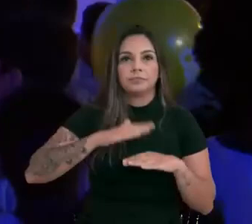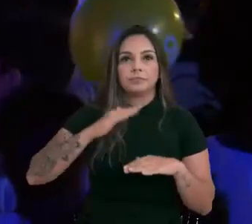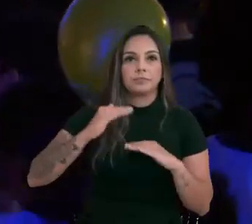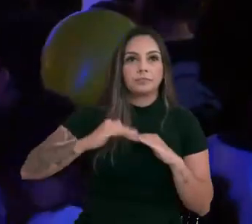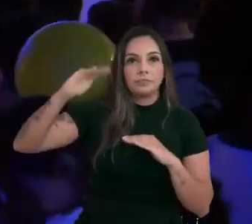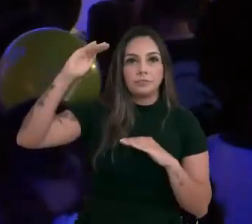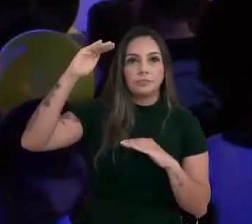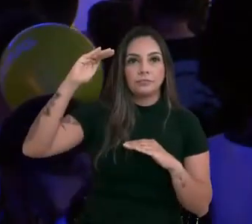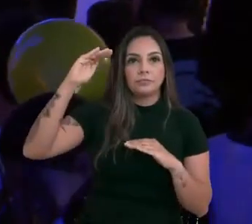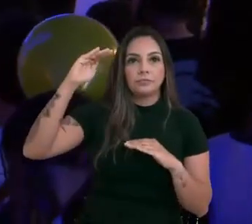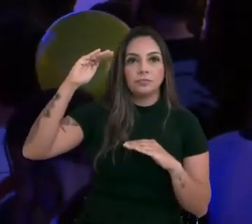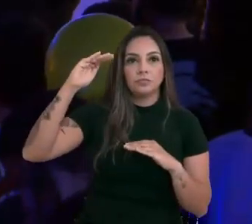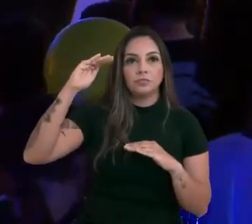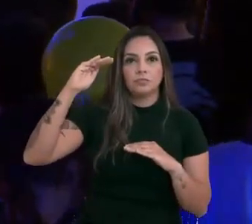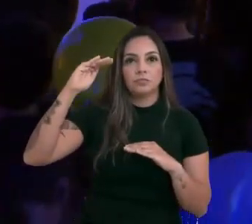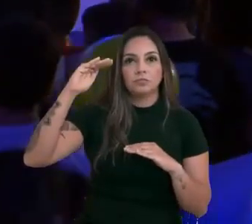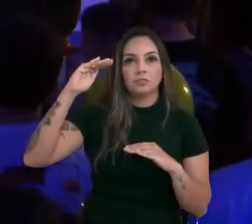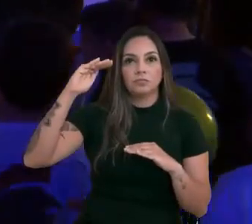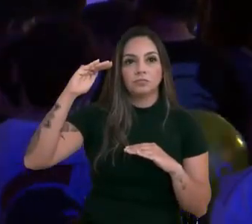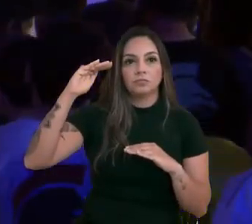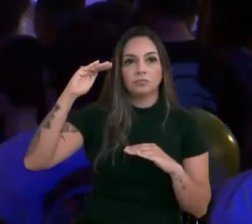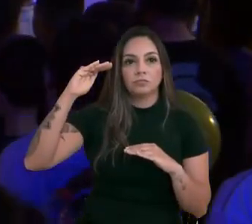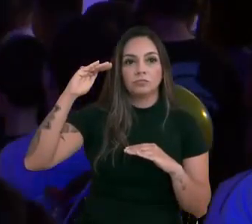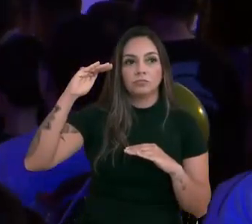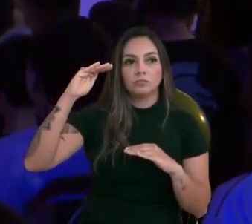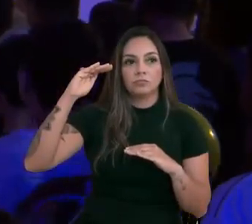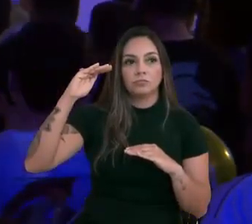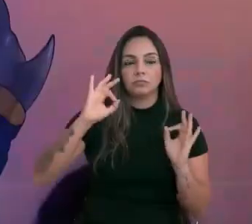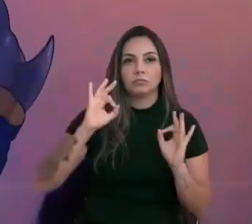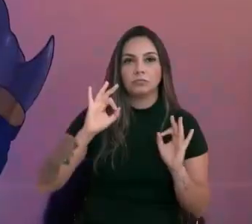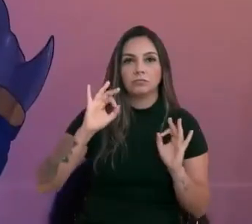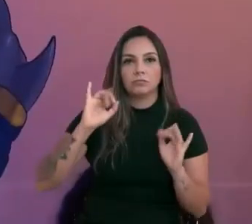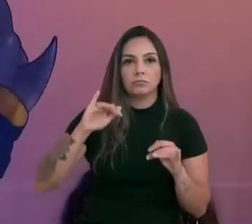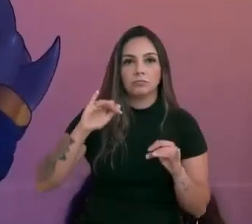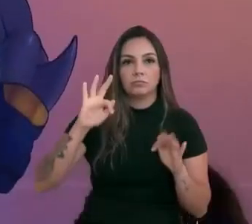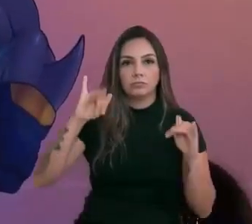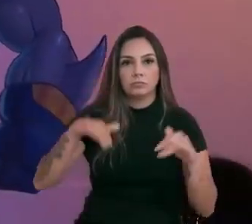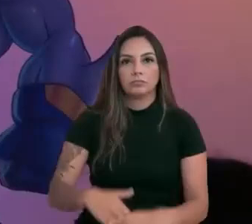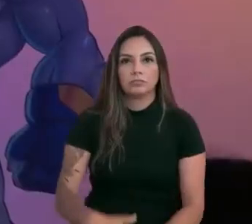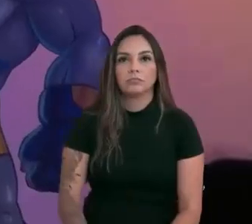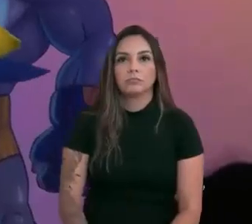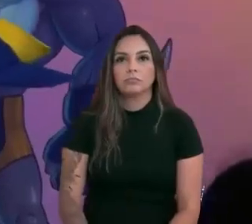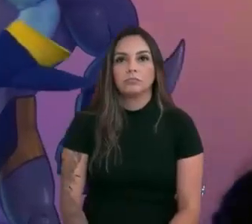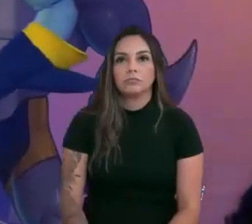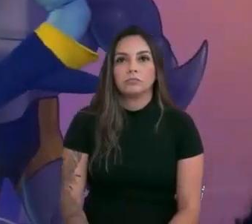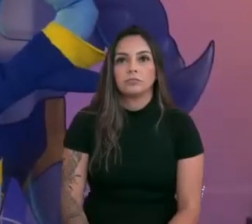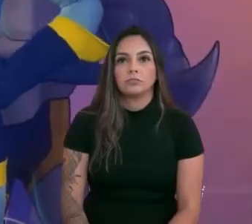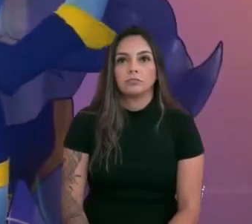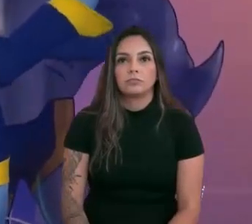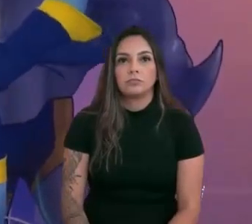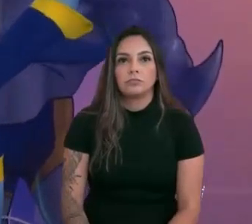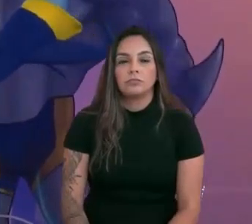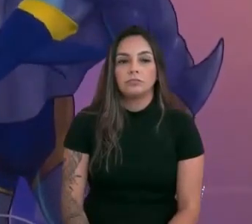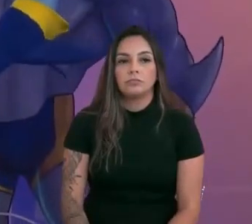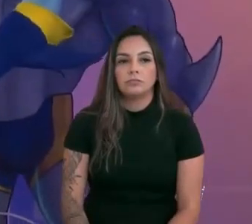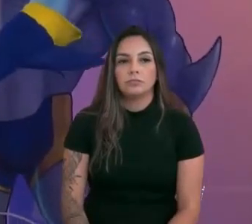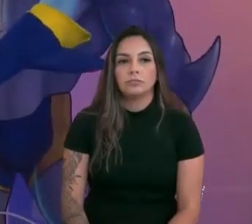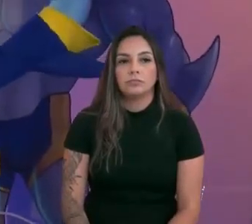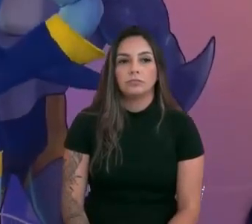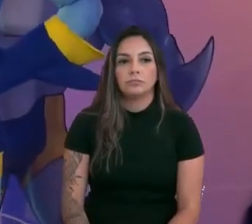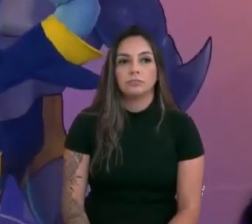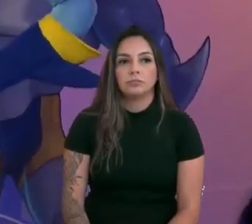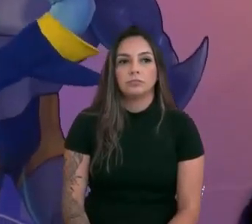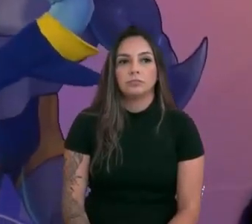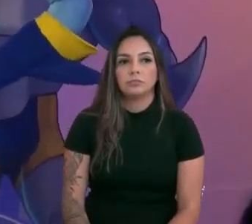e dançar certinho no final. Então, eu e o Capitão Mergulho vamos ficar observando. Vocês